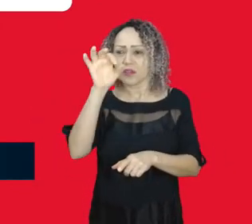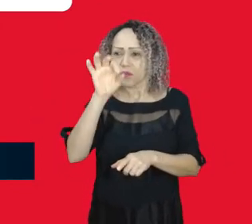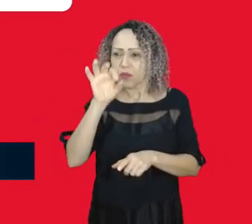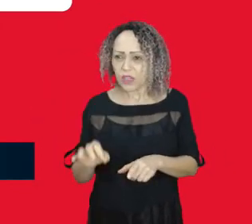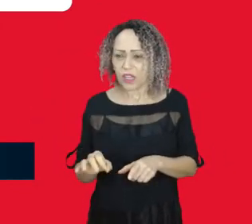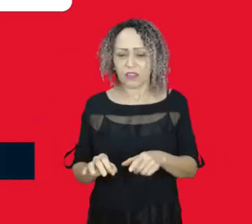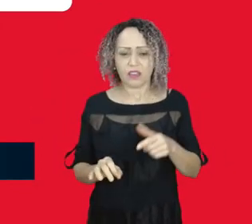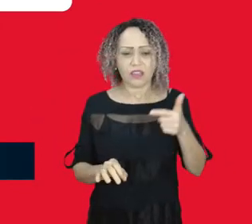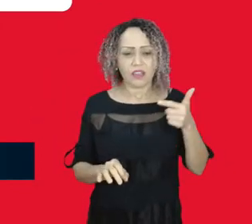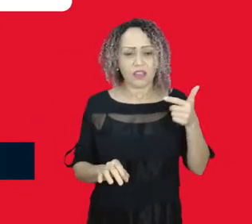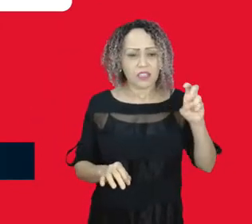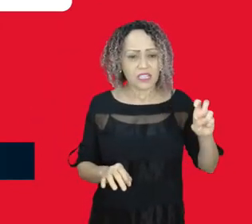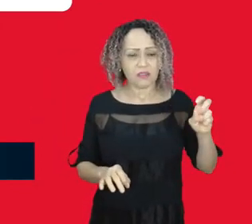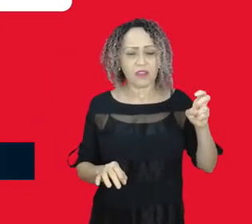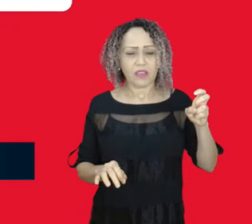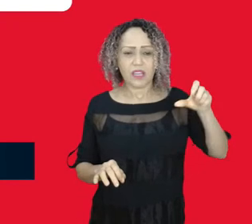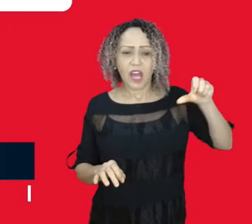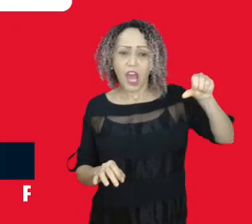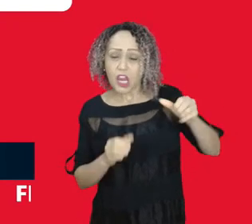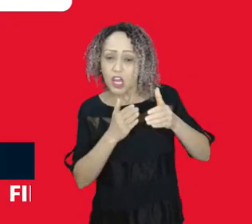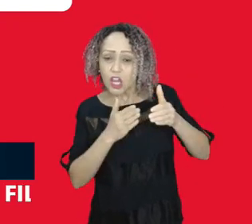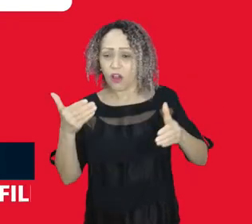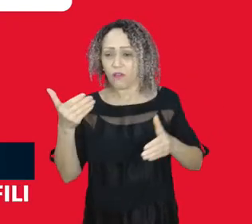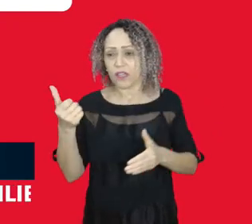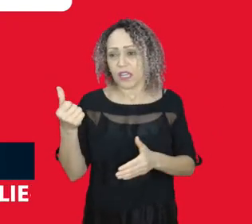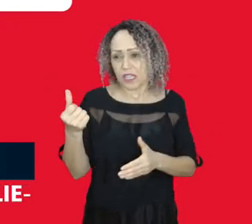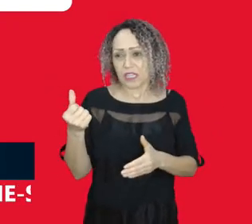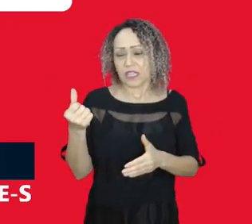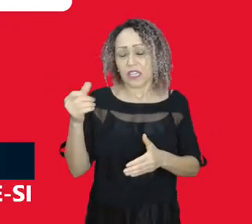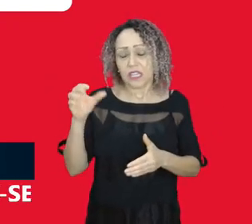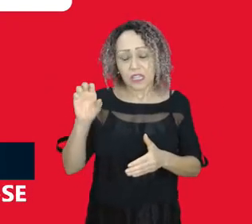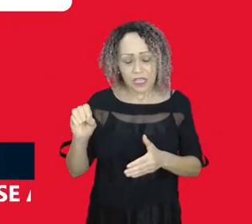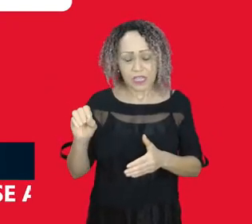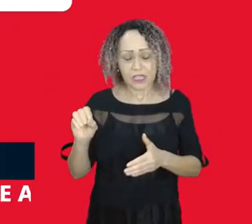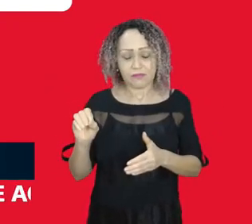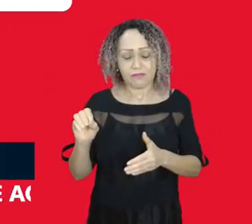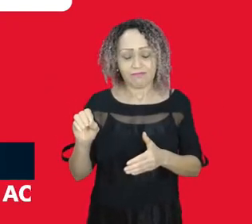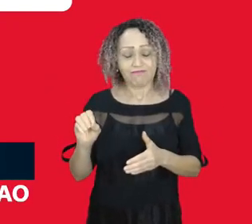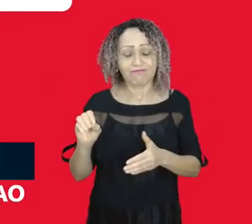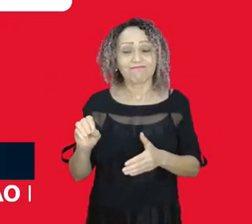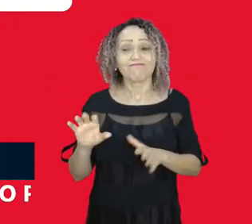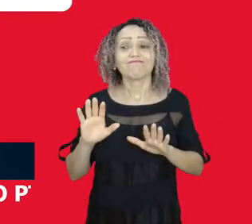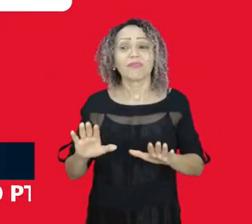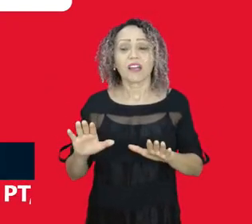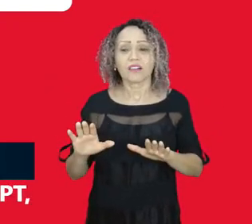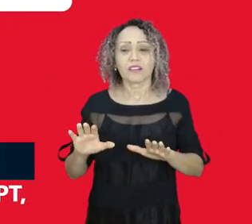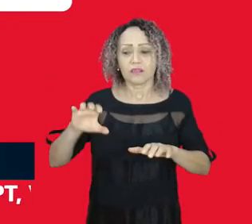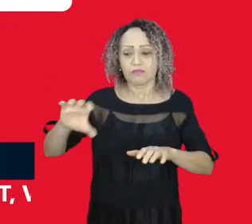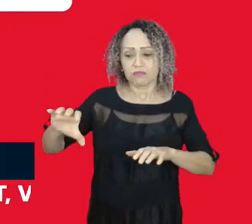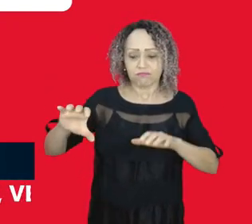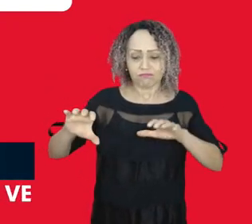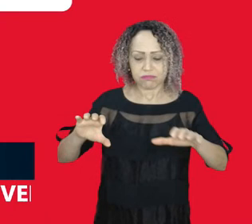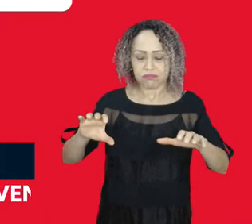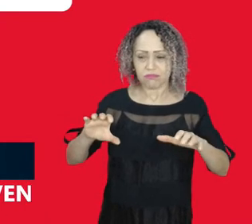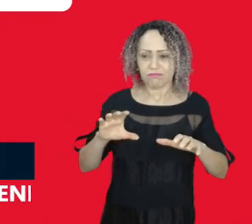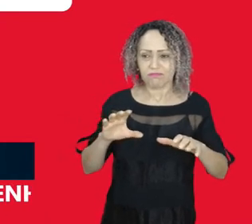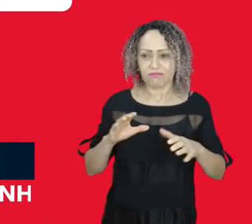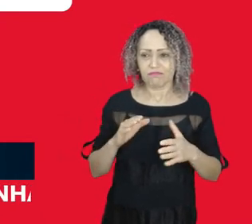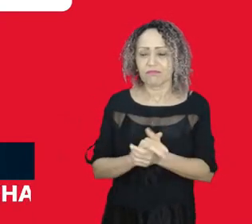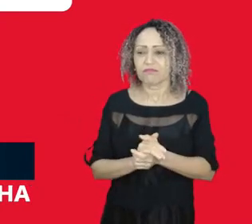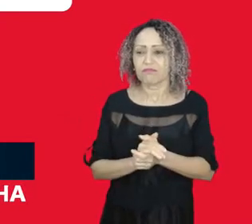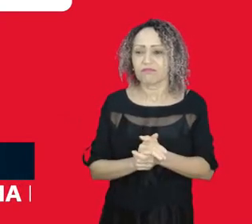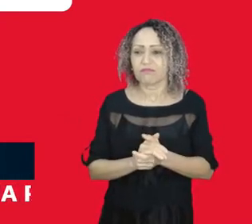outras cidades a partir dos 60, 14%. Essa divisão é muito parelha, né? É muito igual. A massa